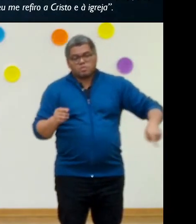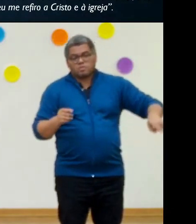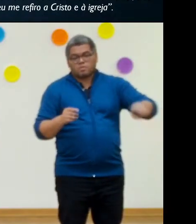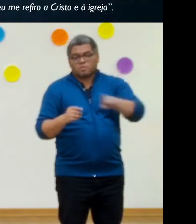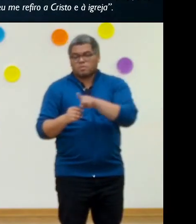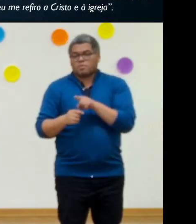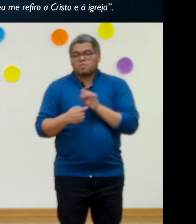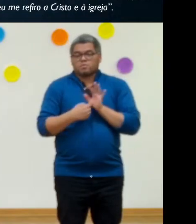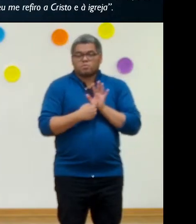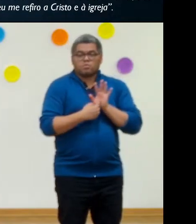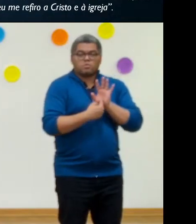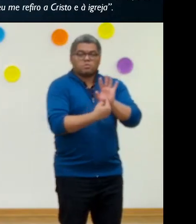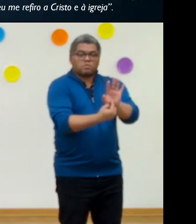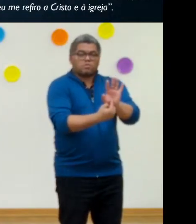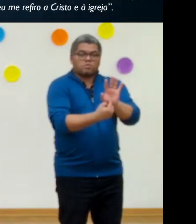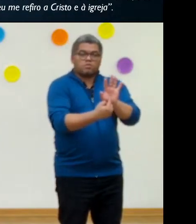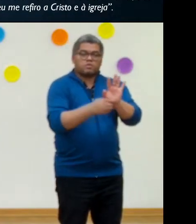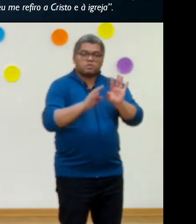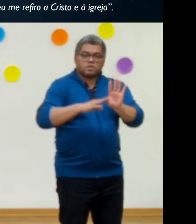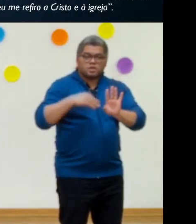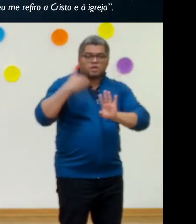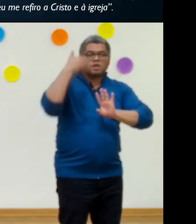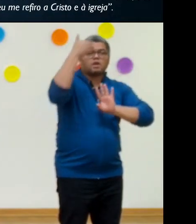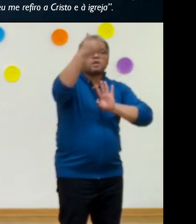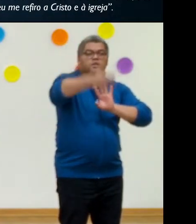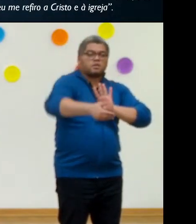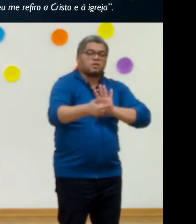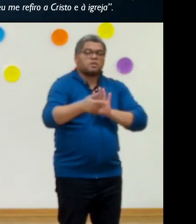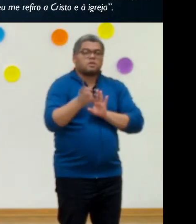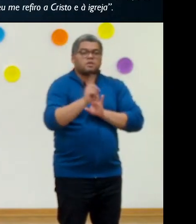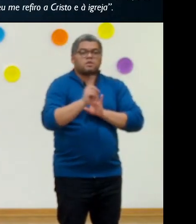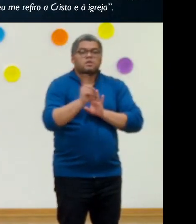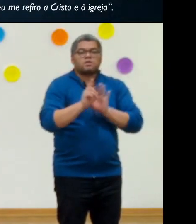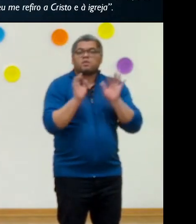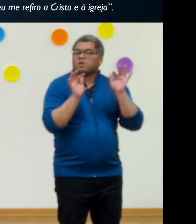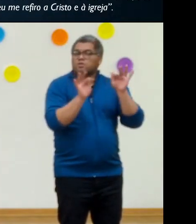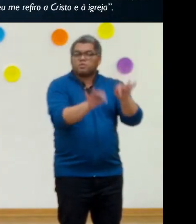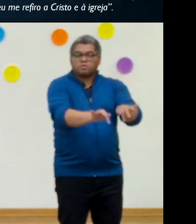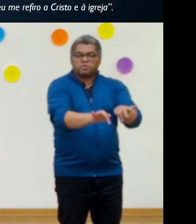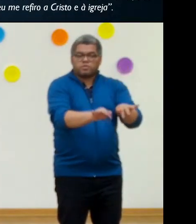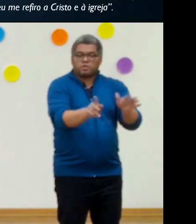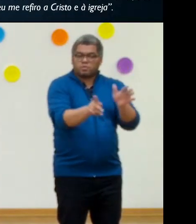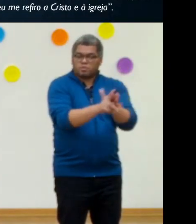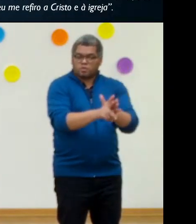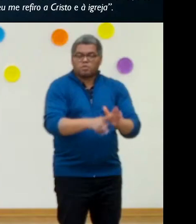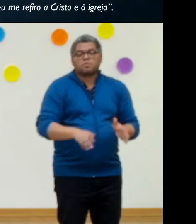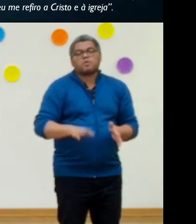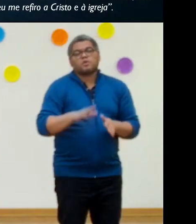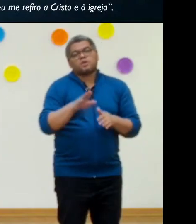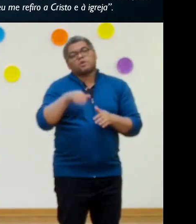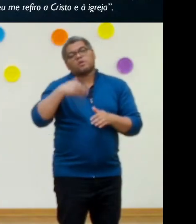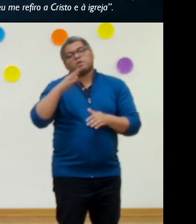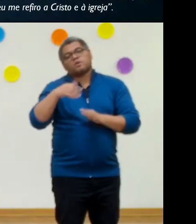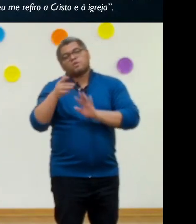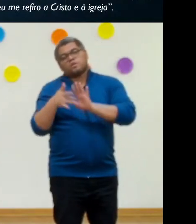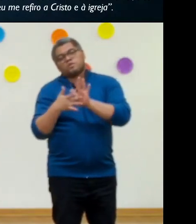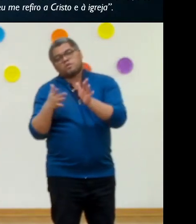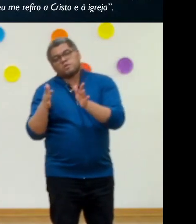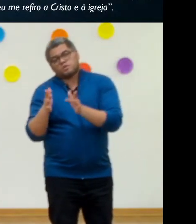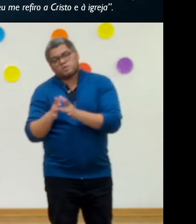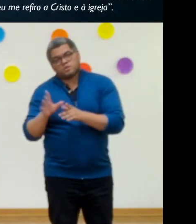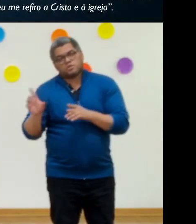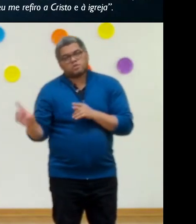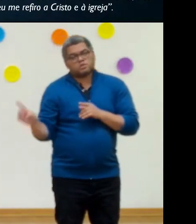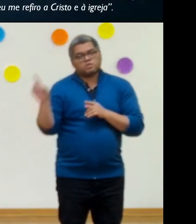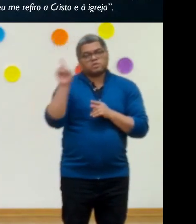visa algo além dele. Não é o fim em si mesmo. Quando Cristo voltar e celebrar